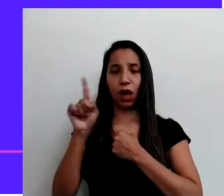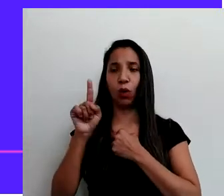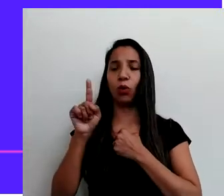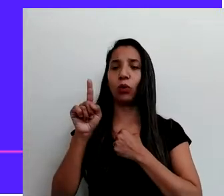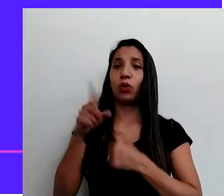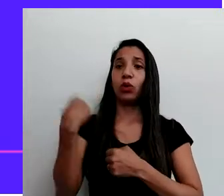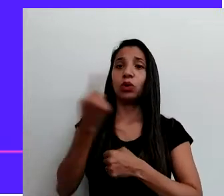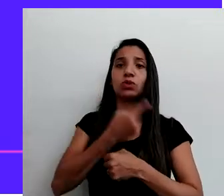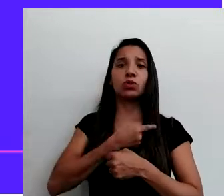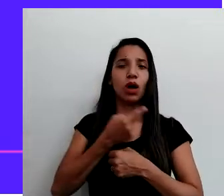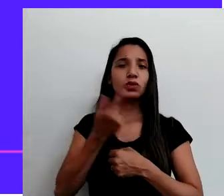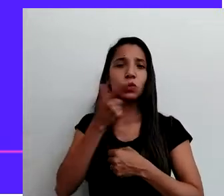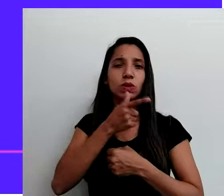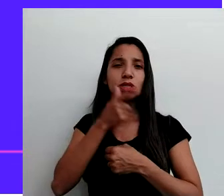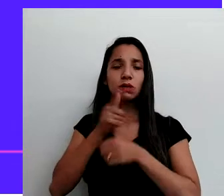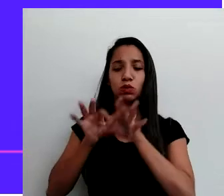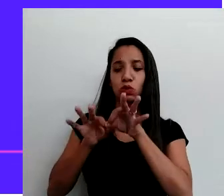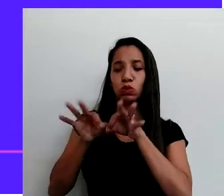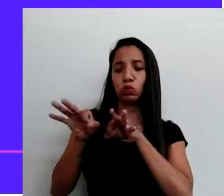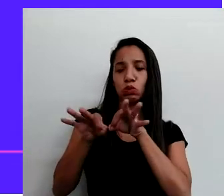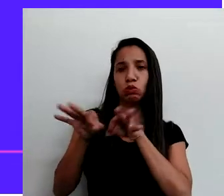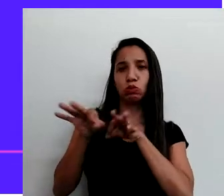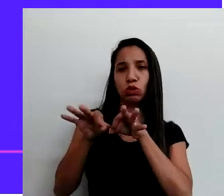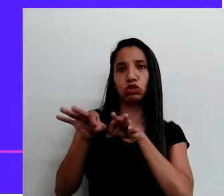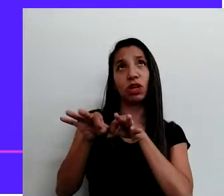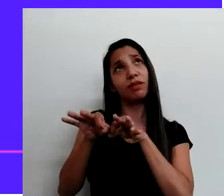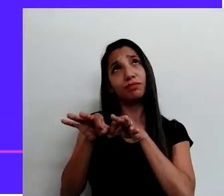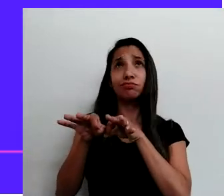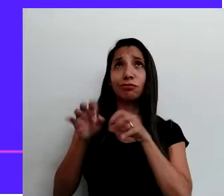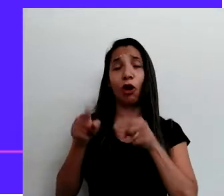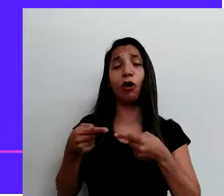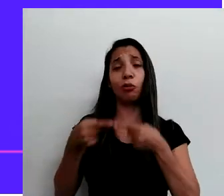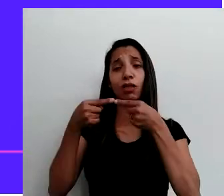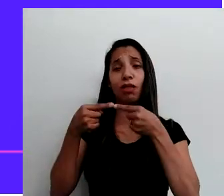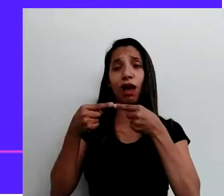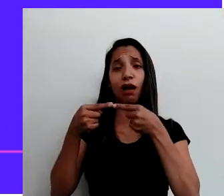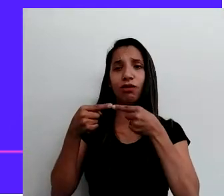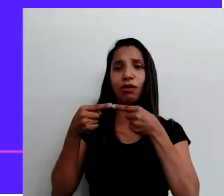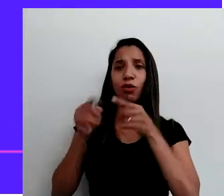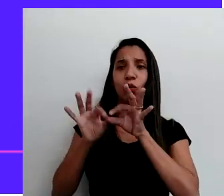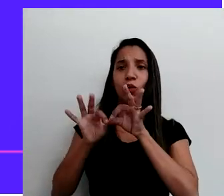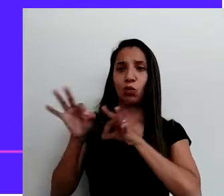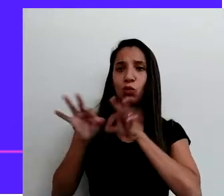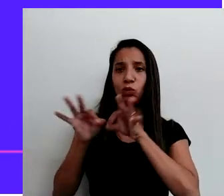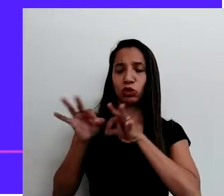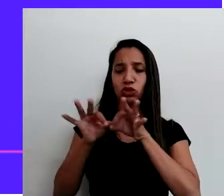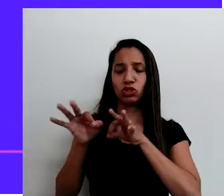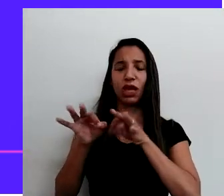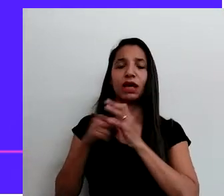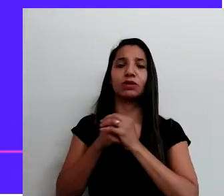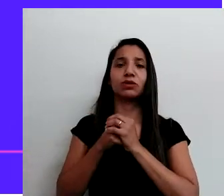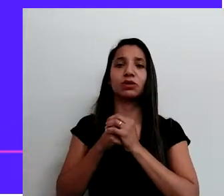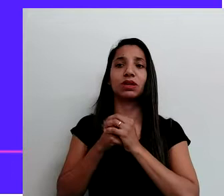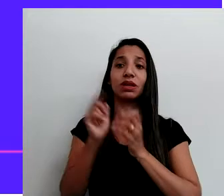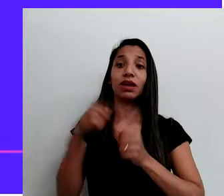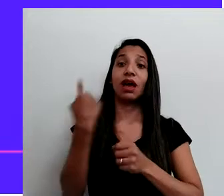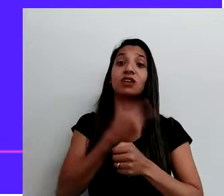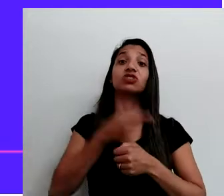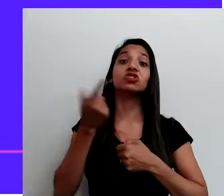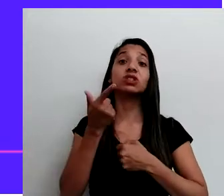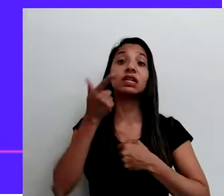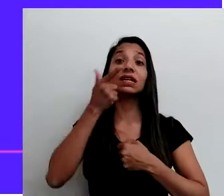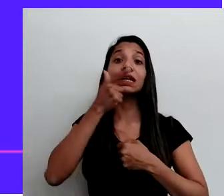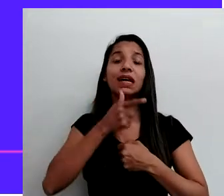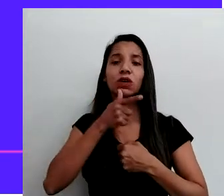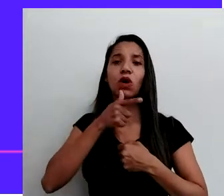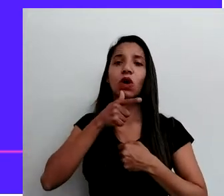de um projeto, era parte de uma bolsa, né, que a gente ganhou deles para desenvolver um índice